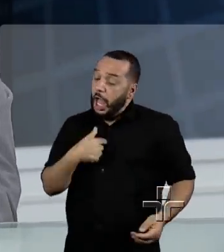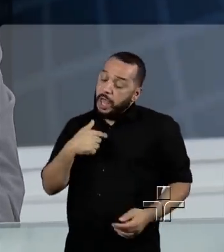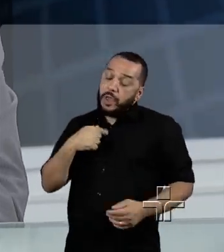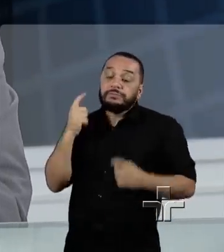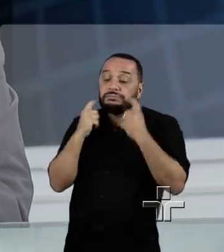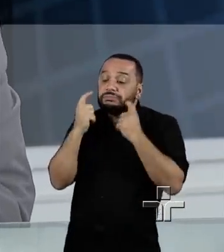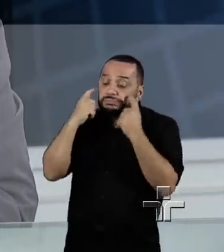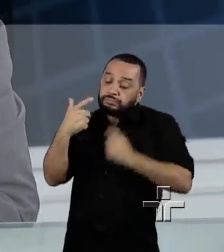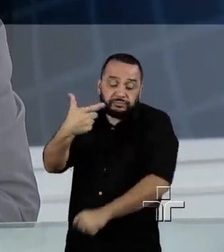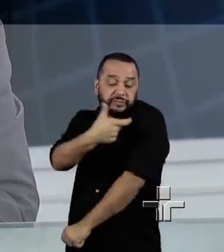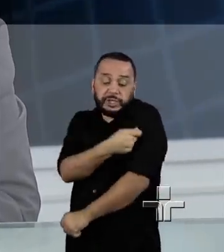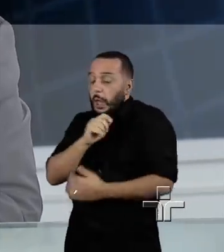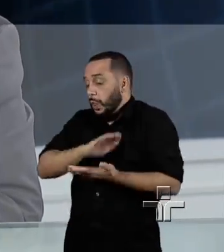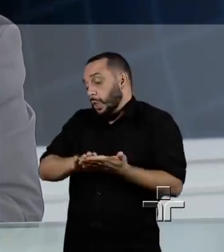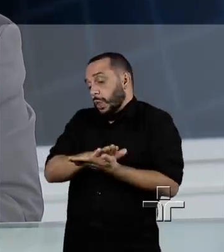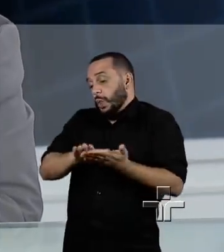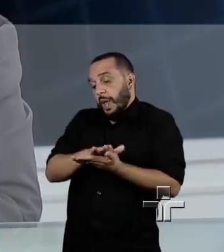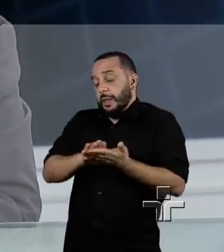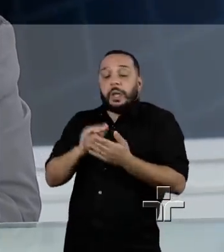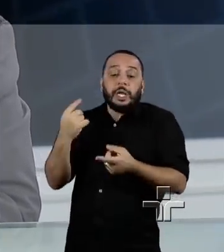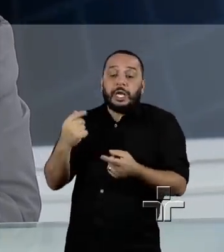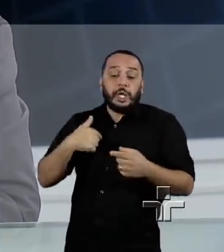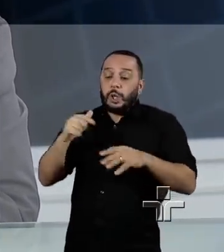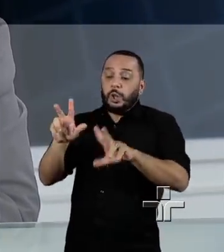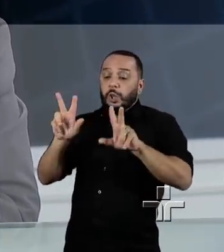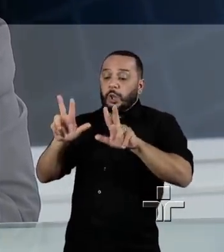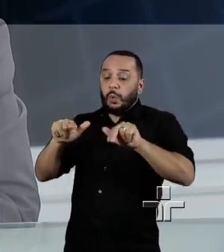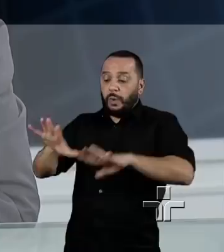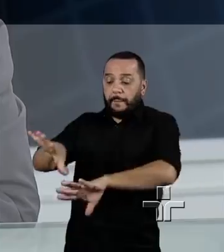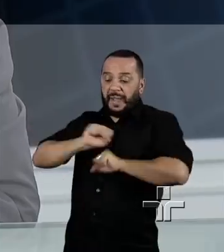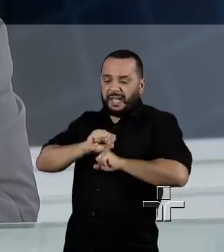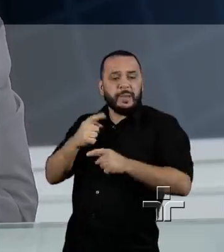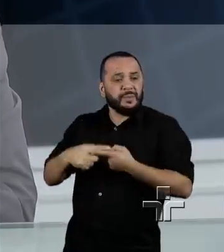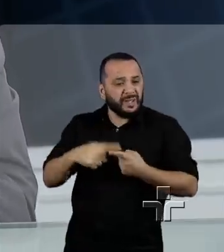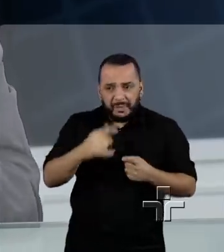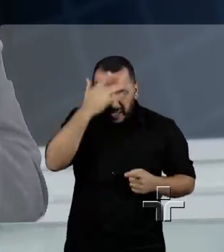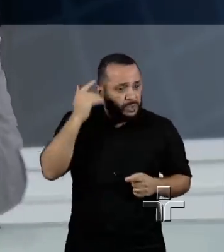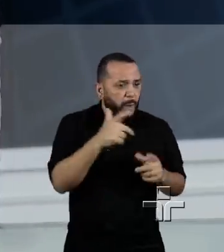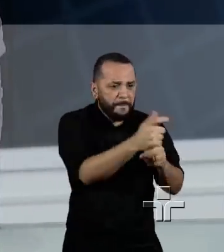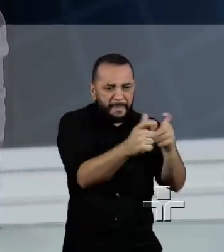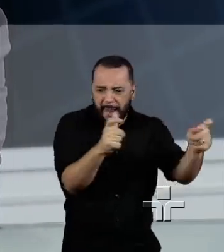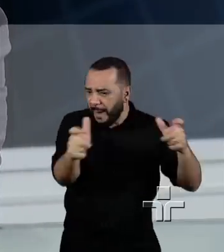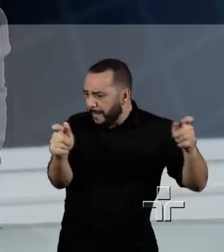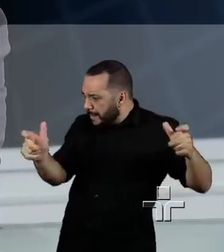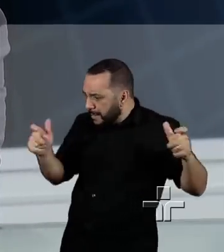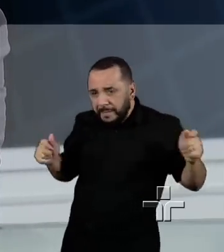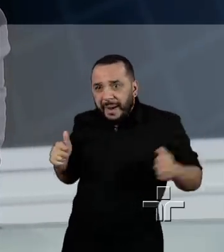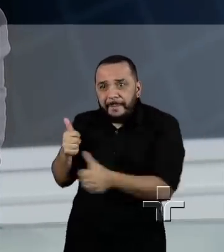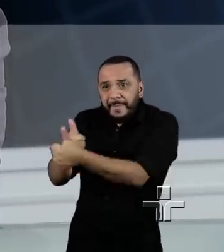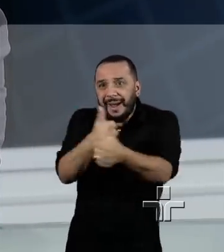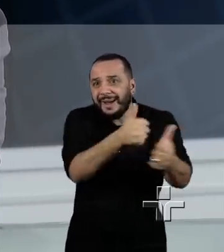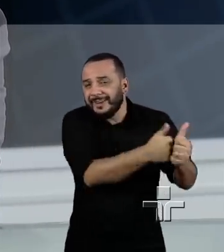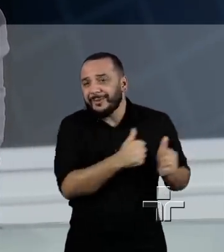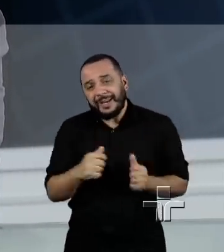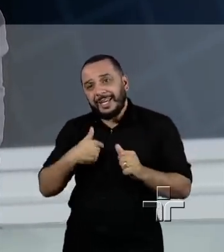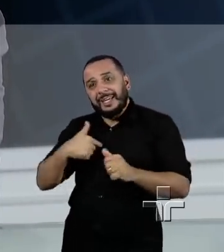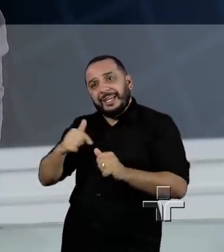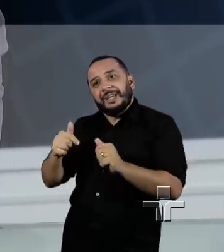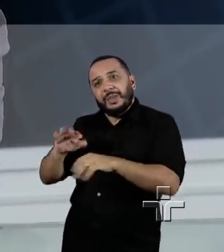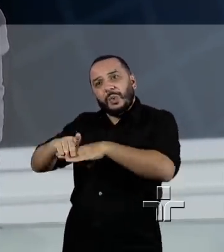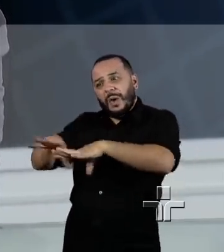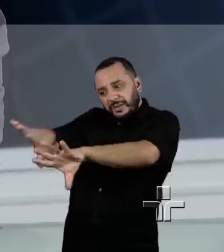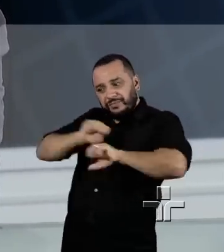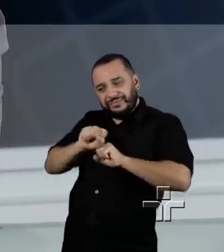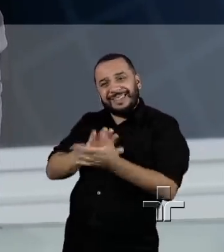tive, porque ele tinha um cinturão de pessoas imunizadas que o protegia. A gripe, você não consegue,